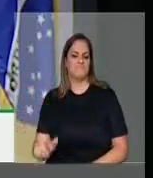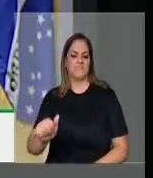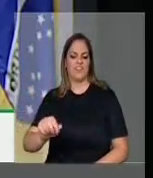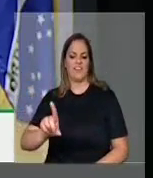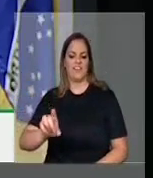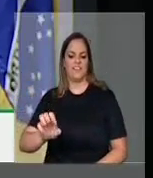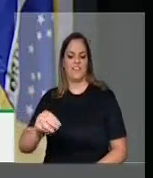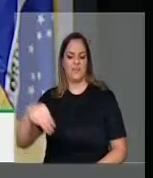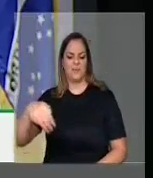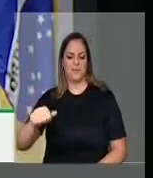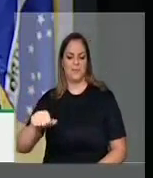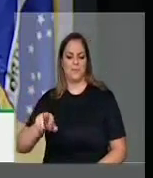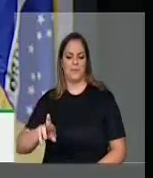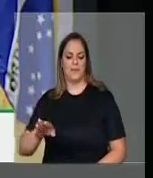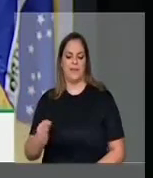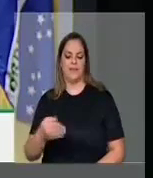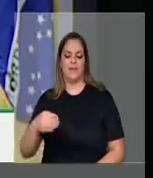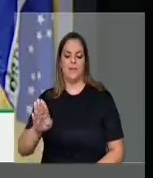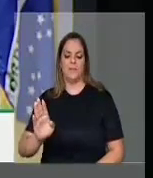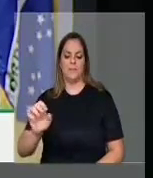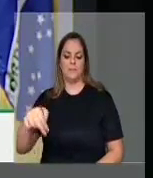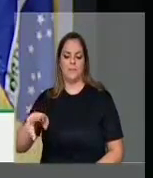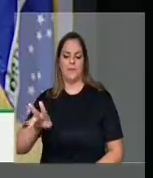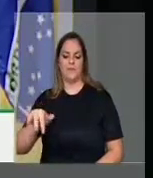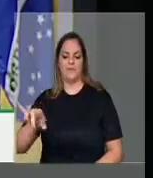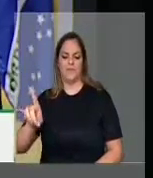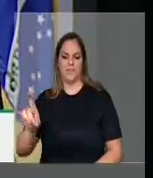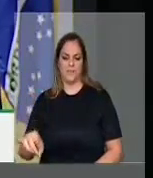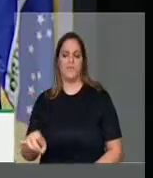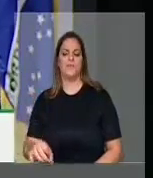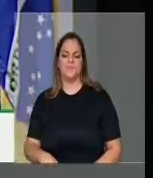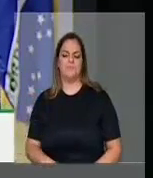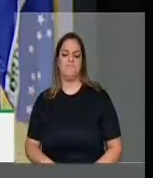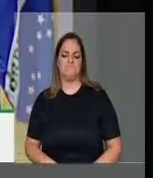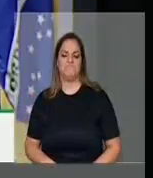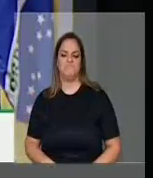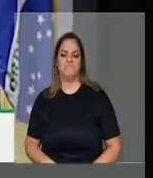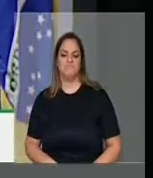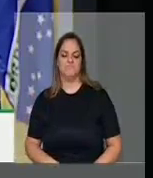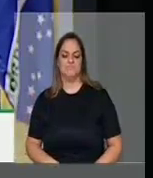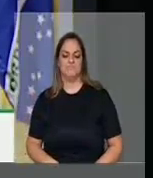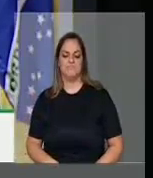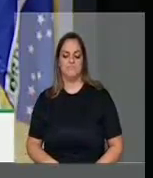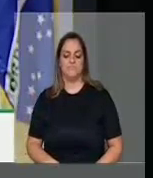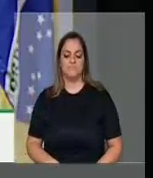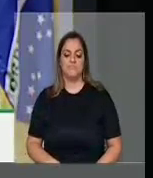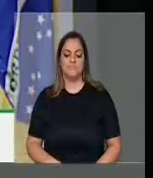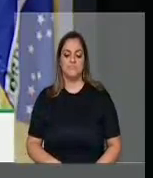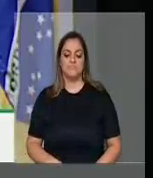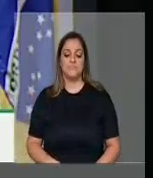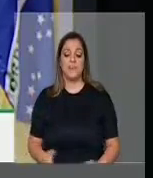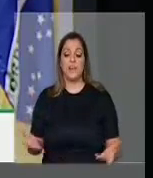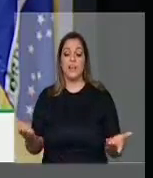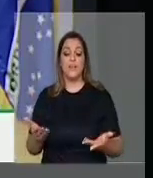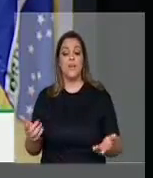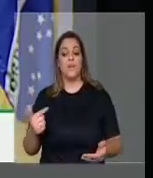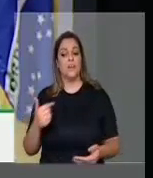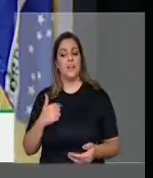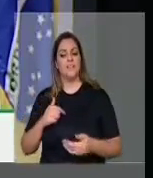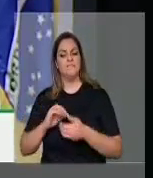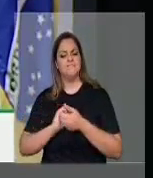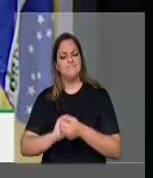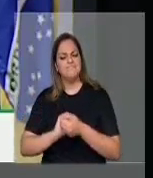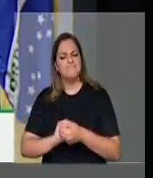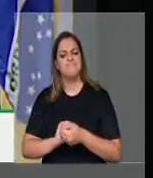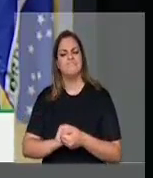Ademar Bem-Vindo. Mas, acima de tudo, quero me congratular com os produtores que